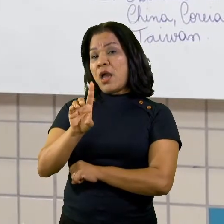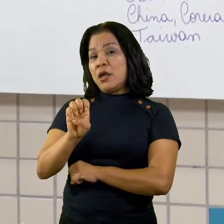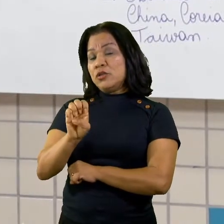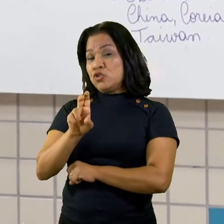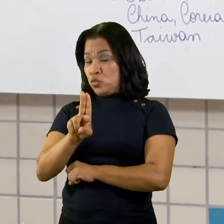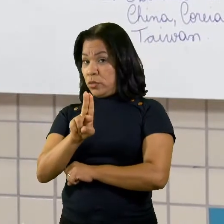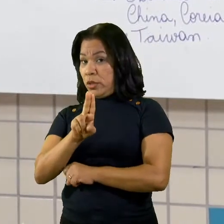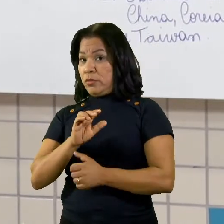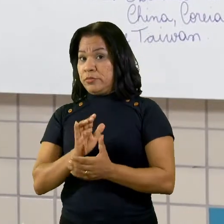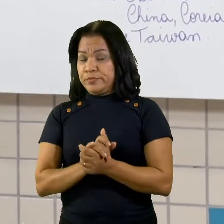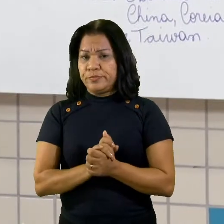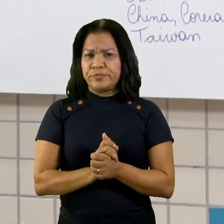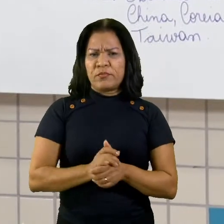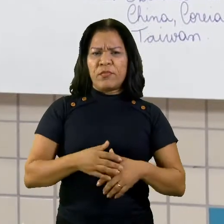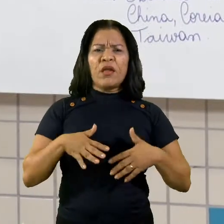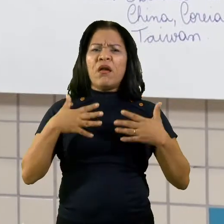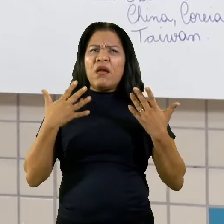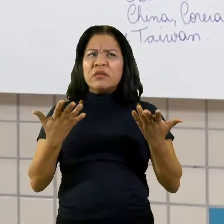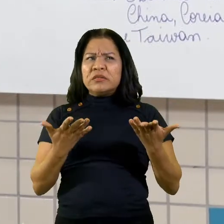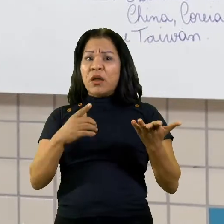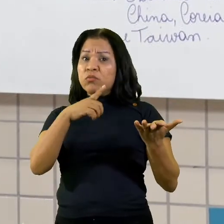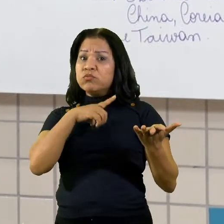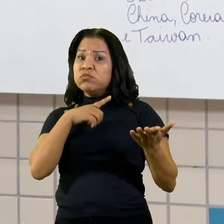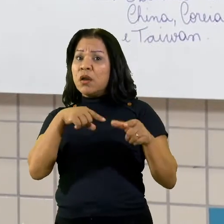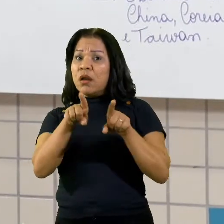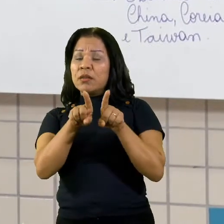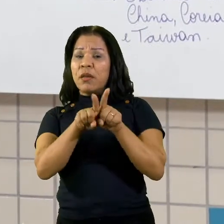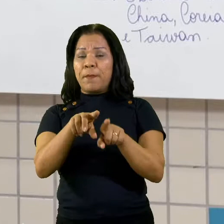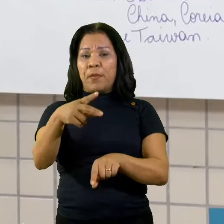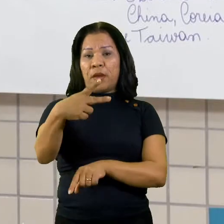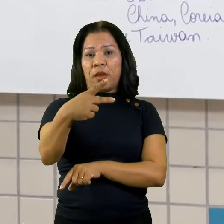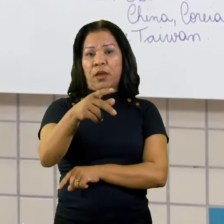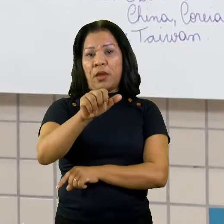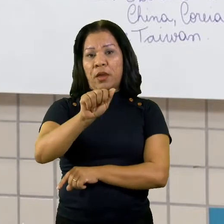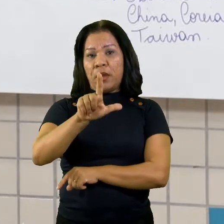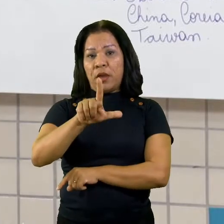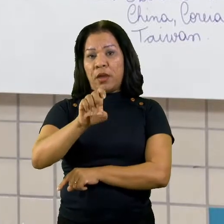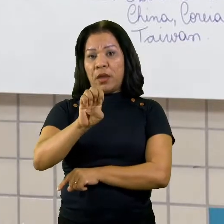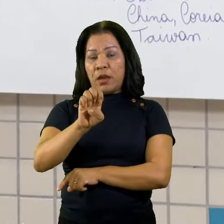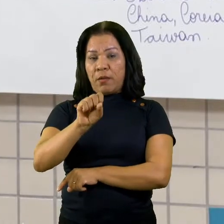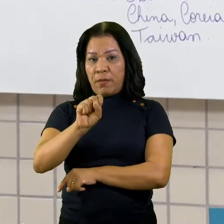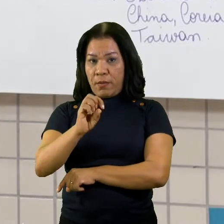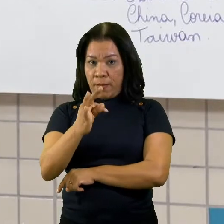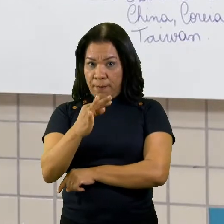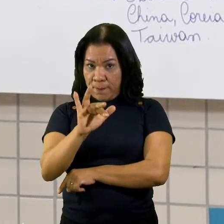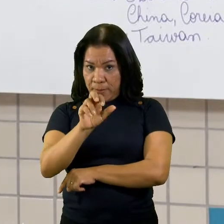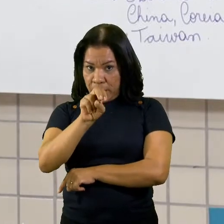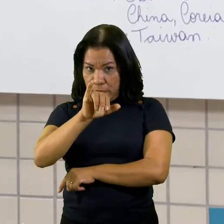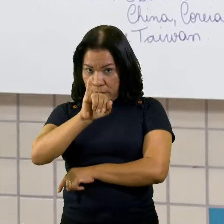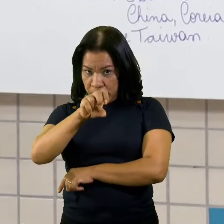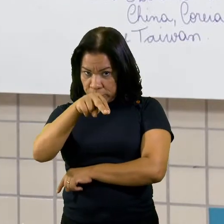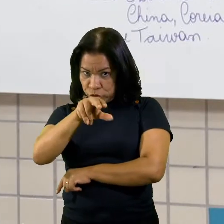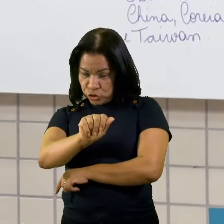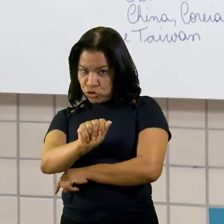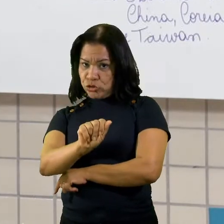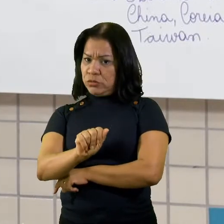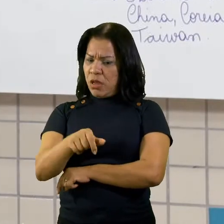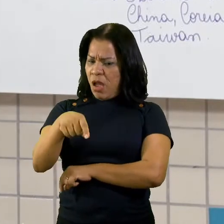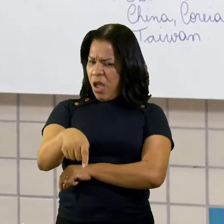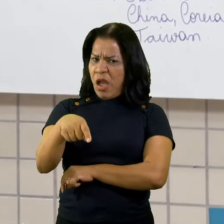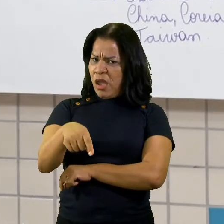que é a Palestina. Por que eu não coloquei a Palestina? A Palestina não é um país reconhecido, não é um